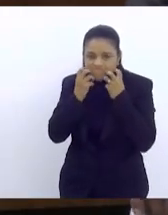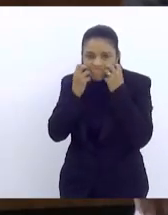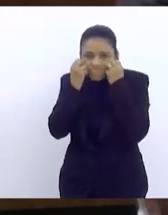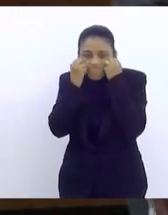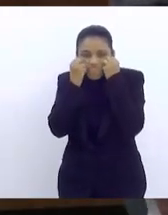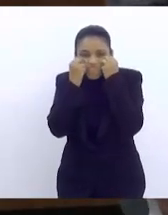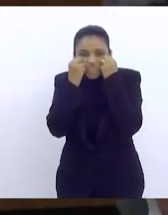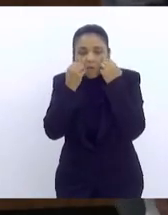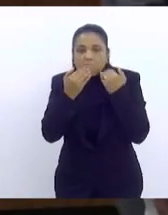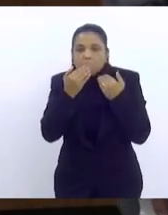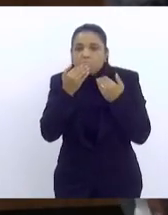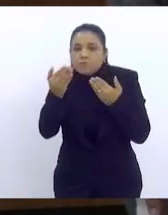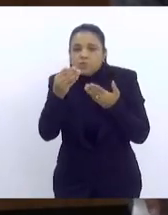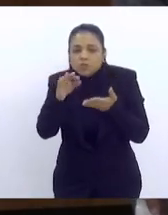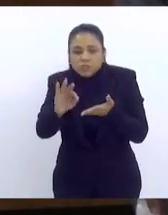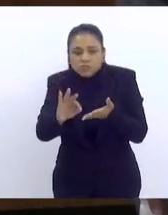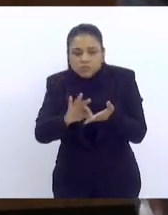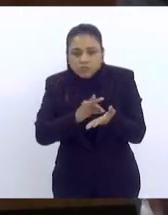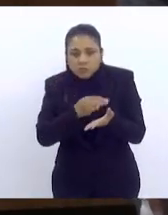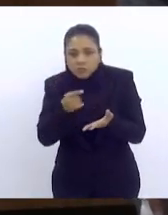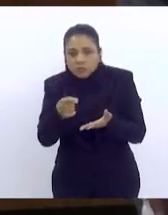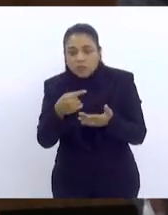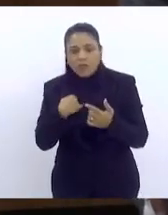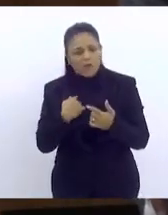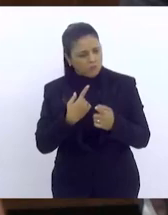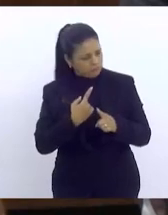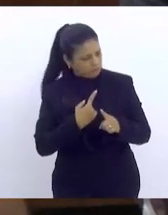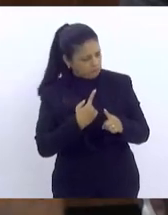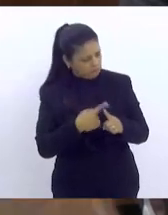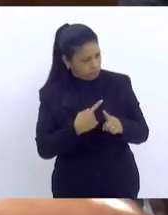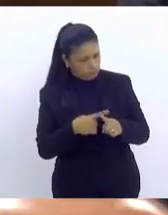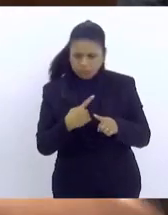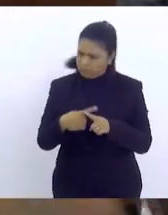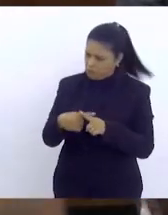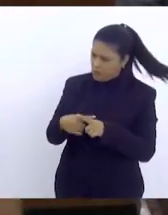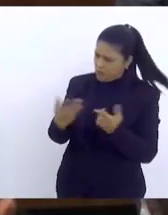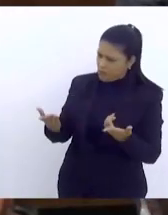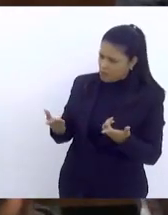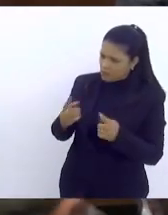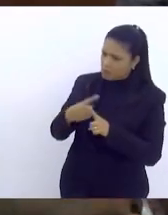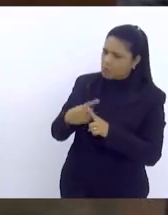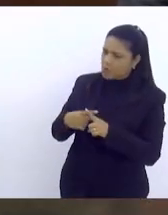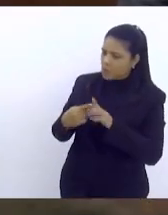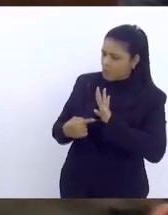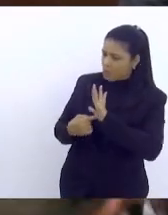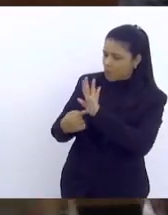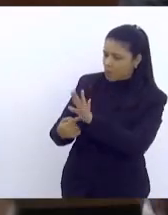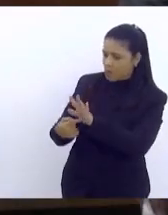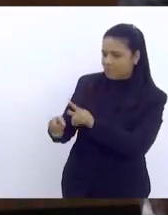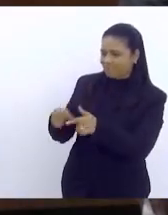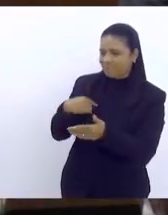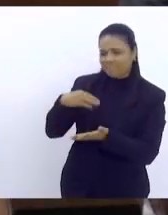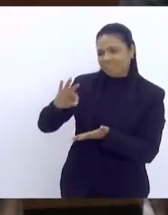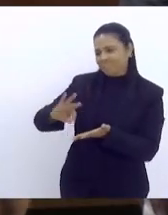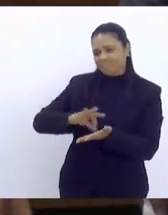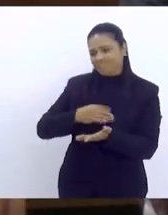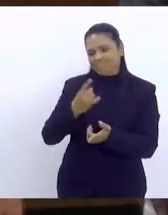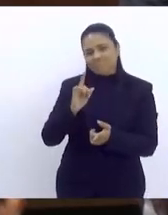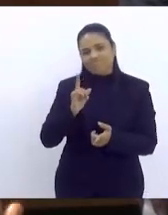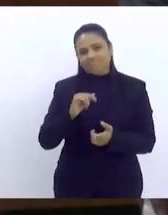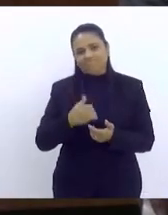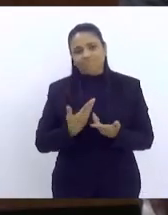de pedir a tua assinatura porque quando eu mostrei ao Deputado e você não vou assinar